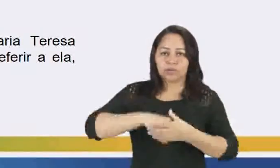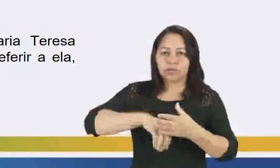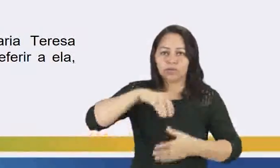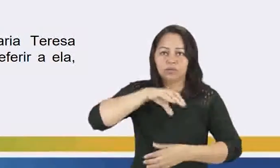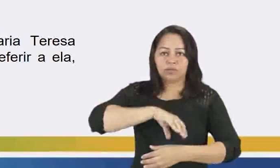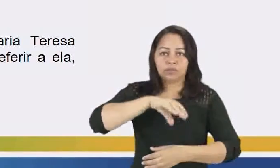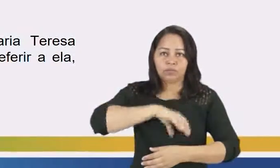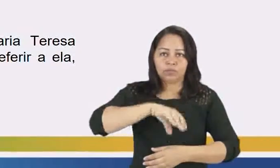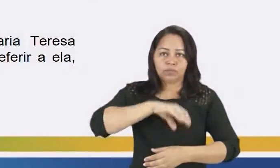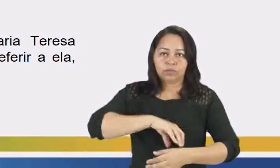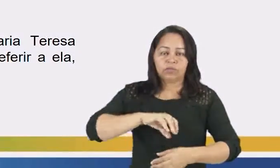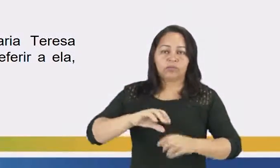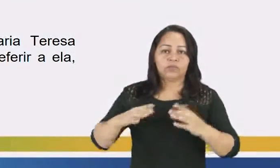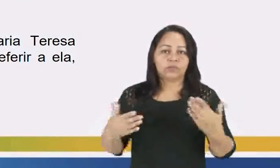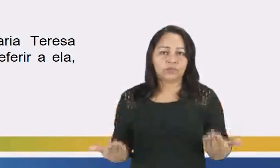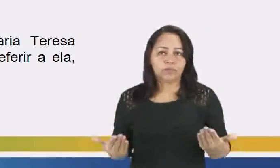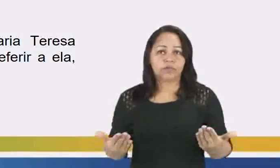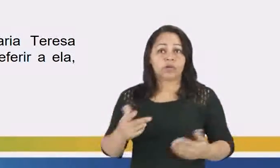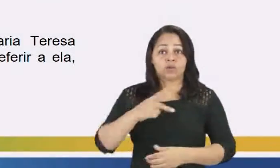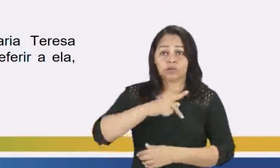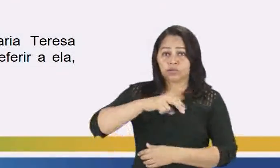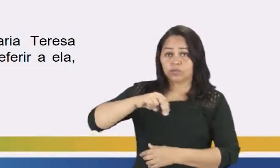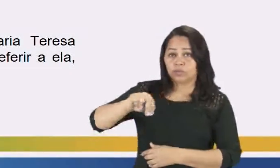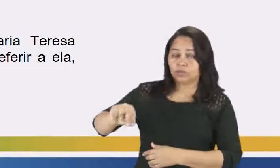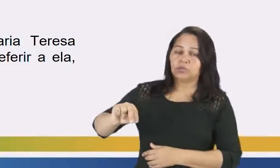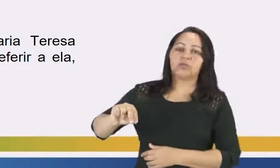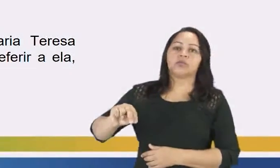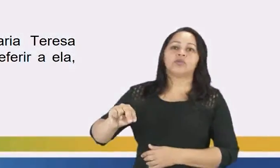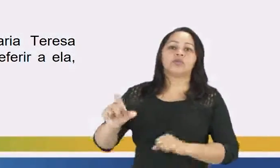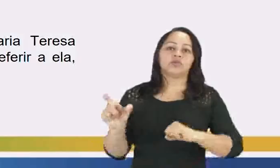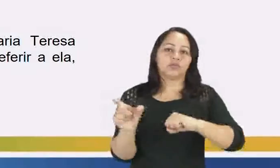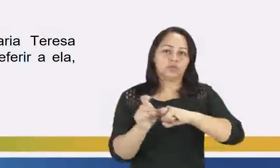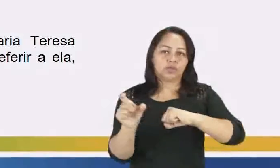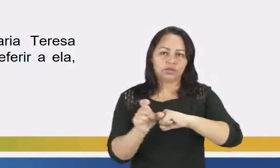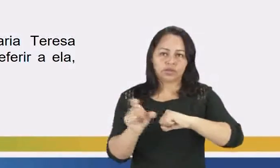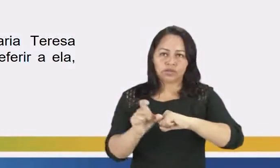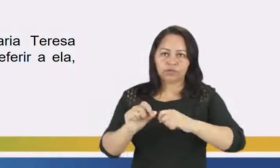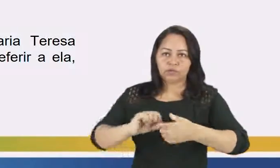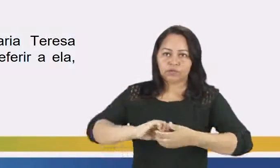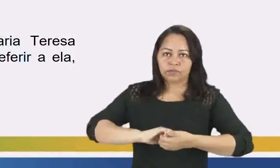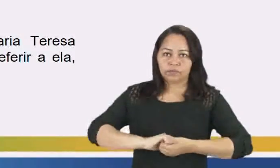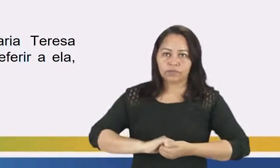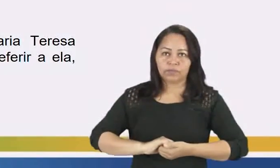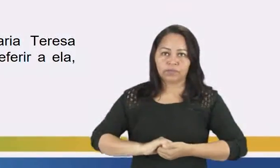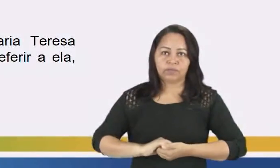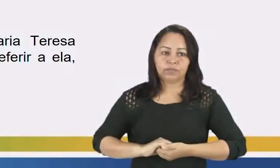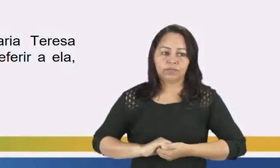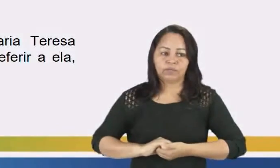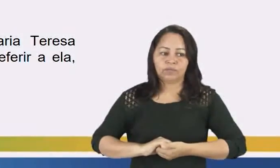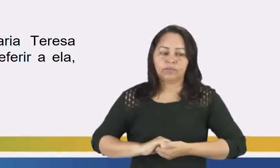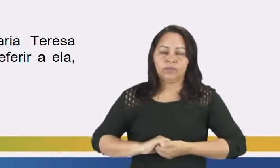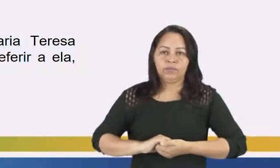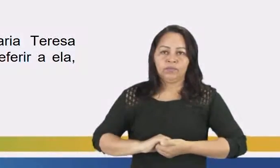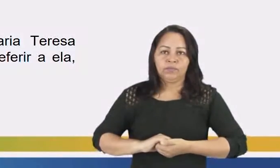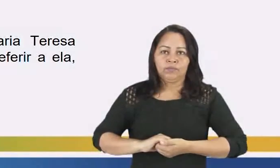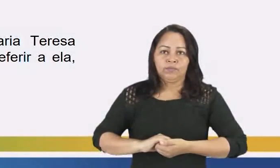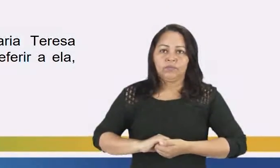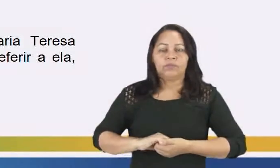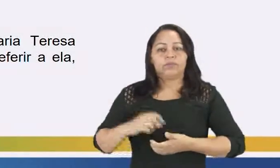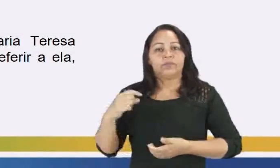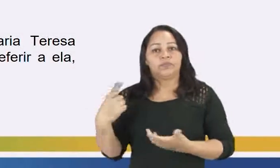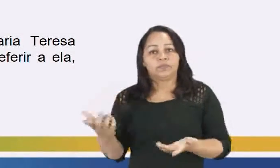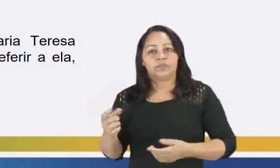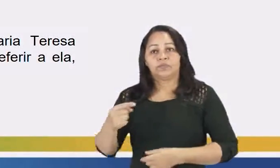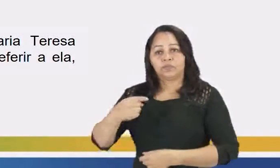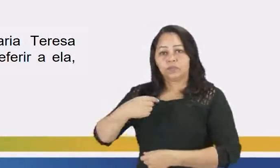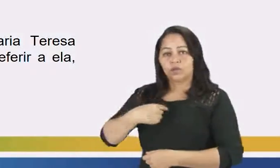Certo? Então, os pronomes substantivos geralmente são os pronomes pessoais do caso reto. Eu, tu, ele, nós, vós, eles. São